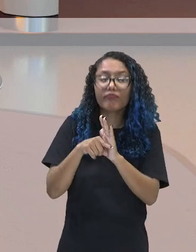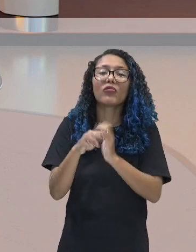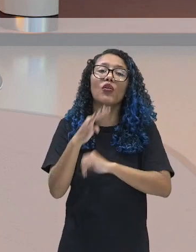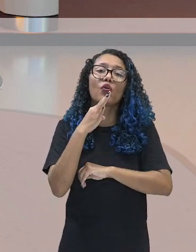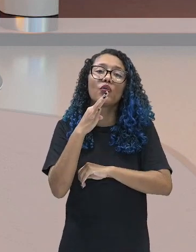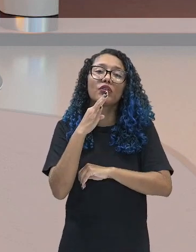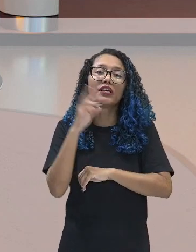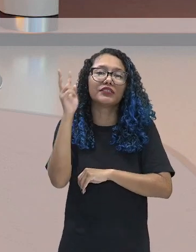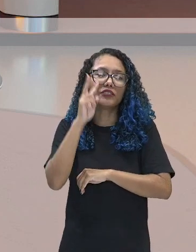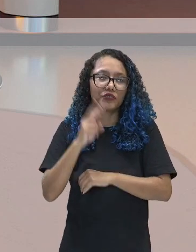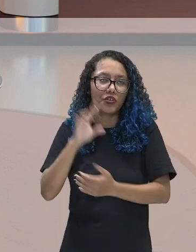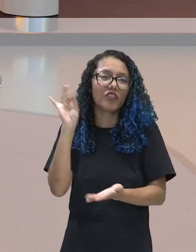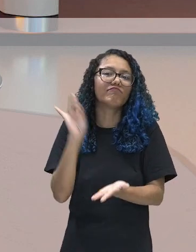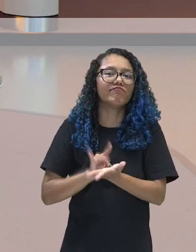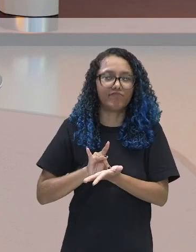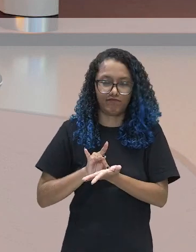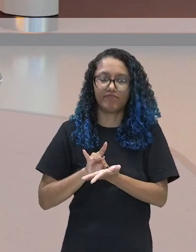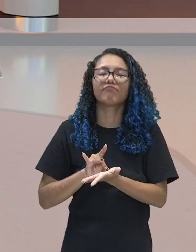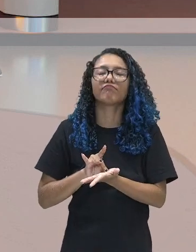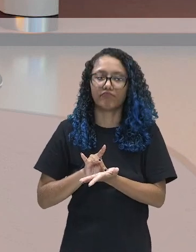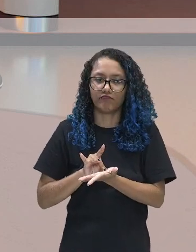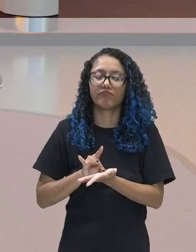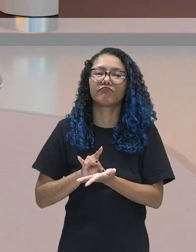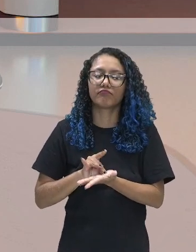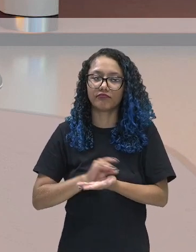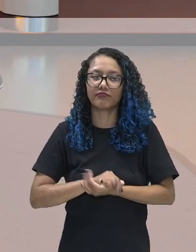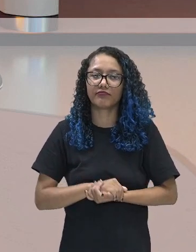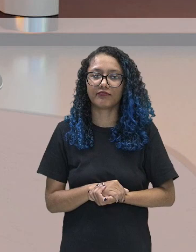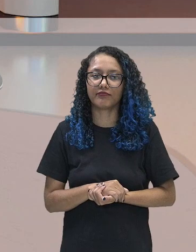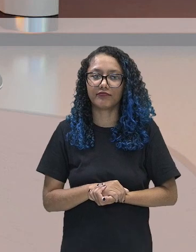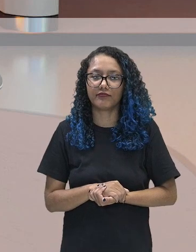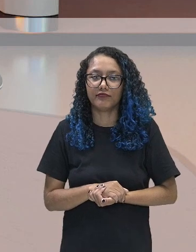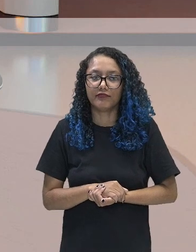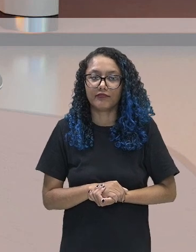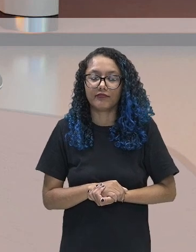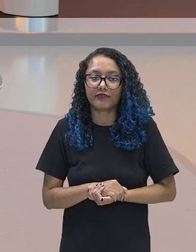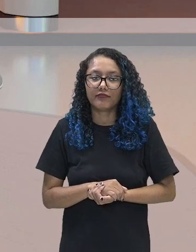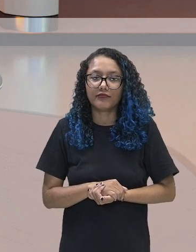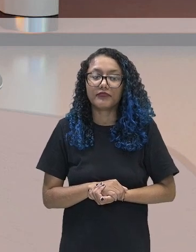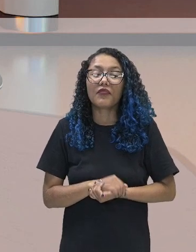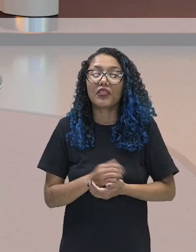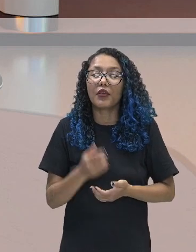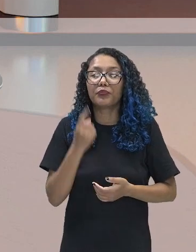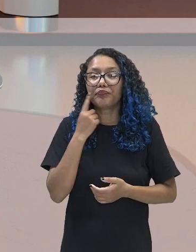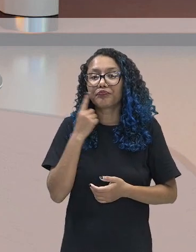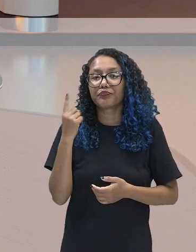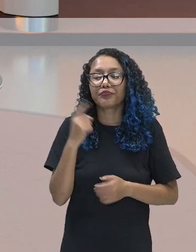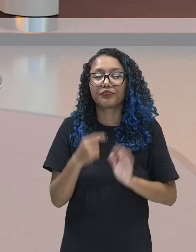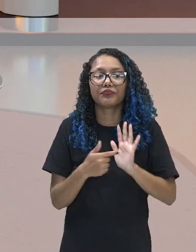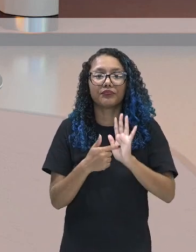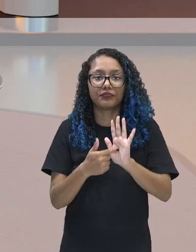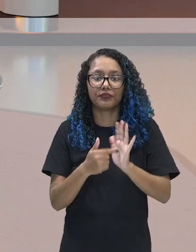história propriamente dita, tá bom, gente? Eu trago para vocês, antes de mais nada, aqui no nosso quadro, algumas